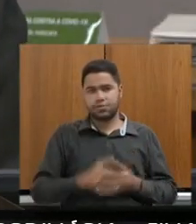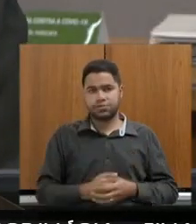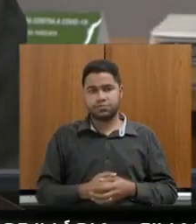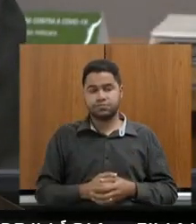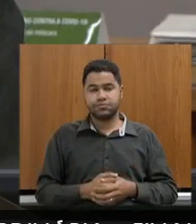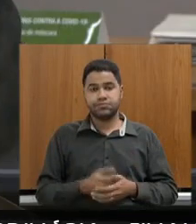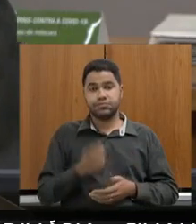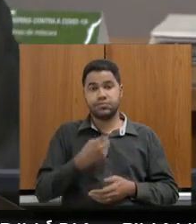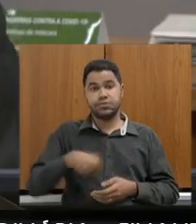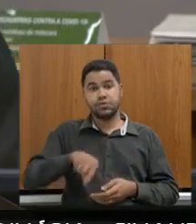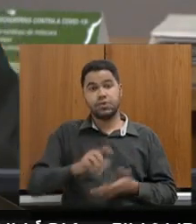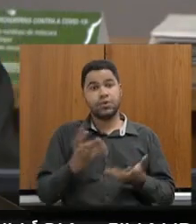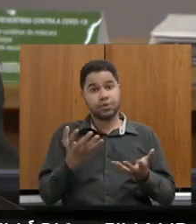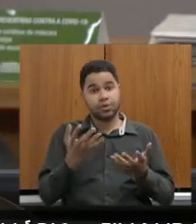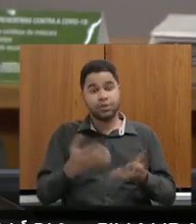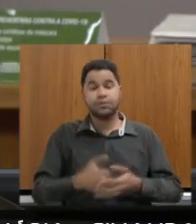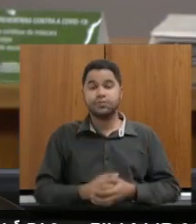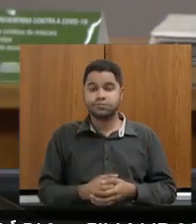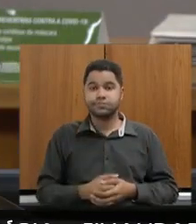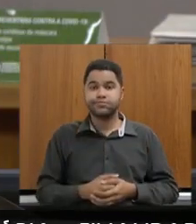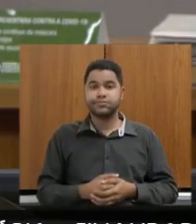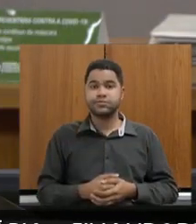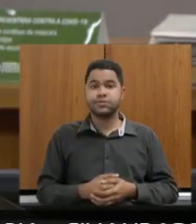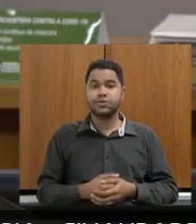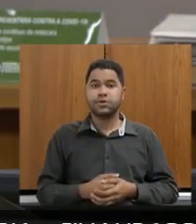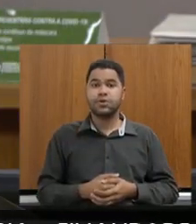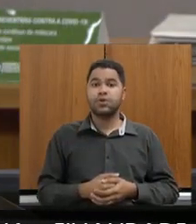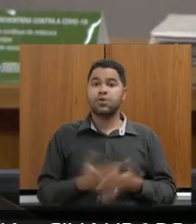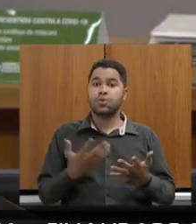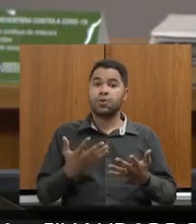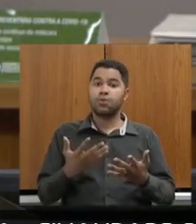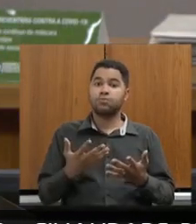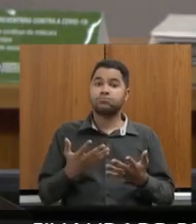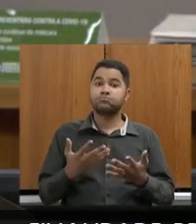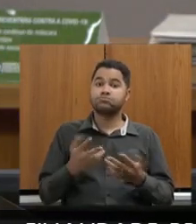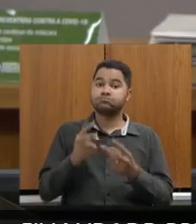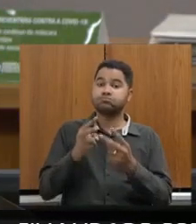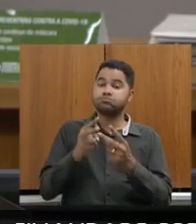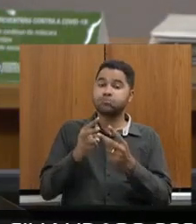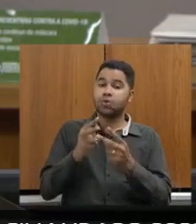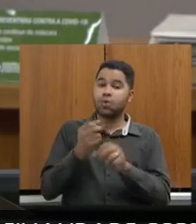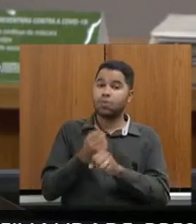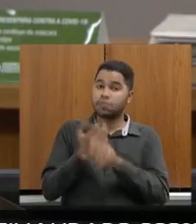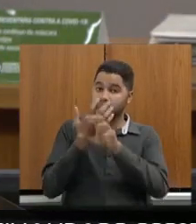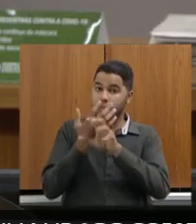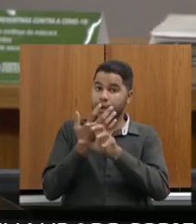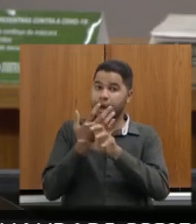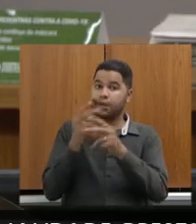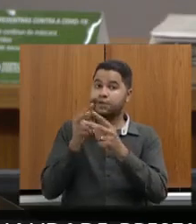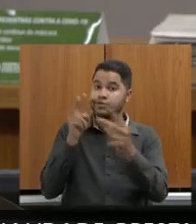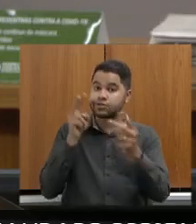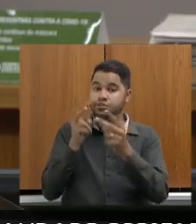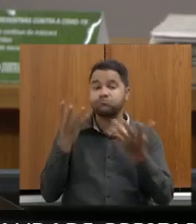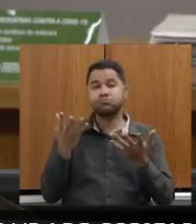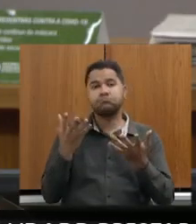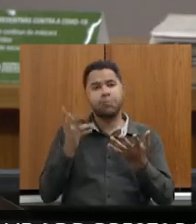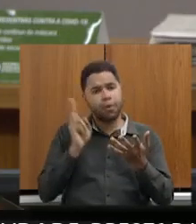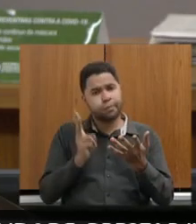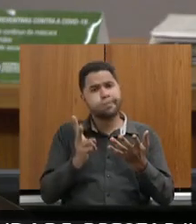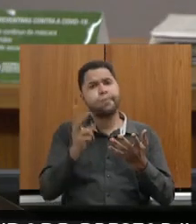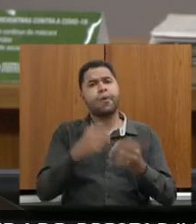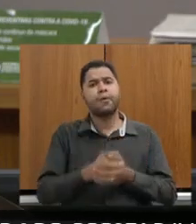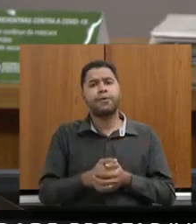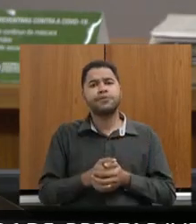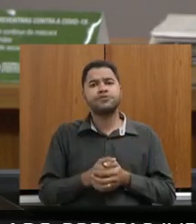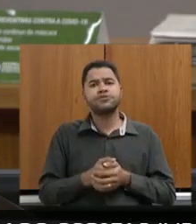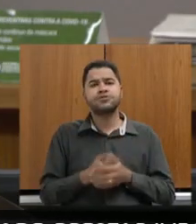o que nós queremos com plantão digital e fica aqui mais uns tá com uma observação é que se prevaleça